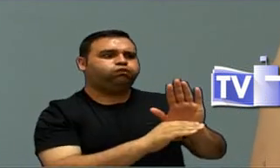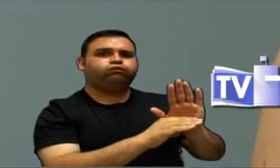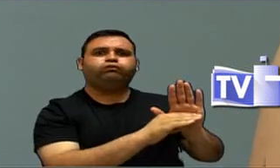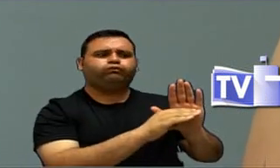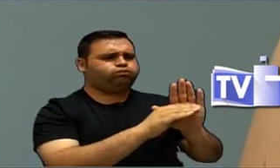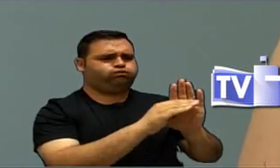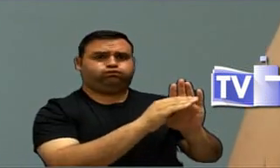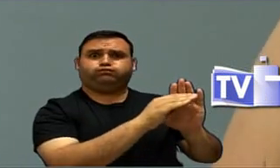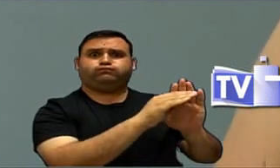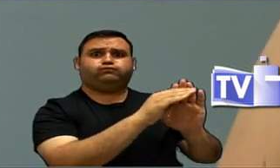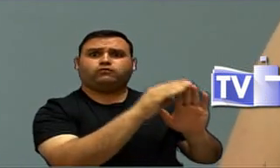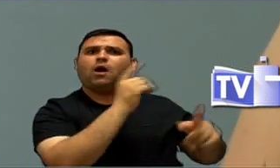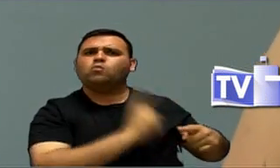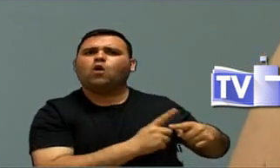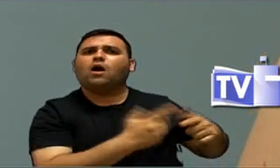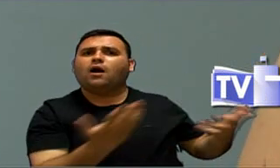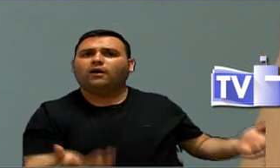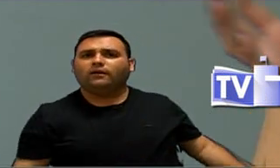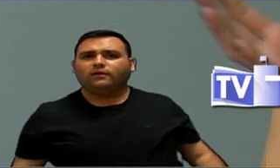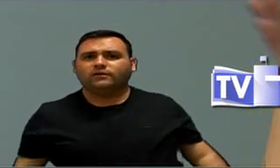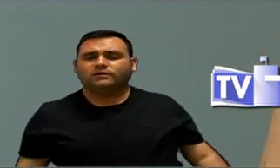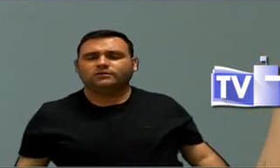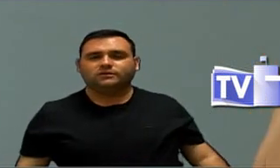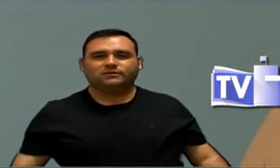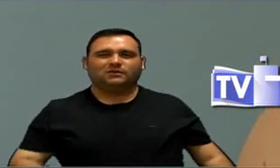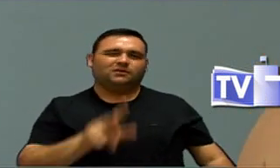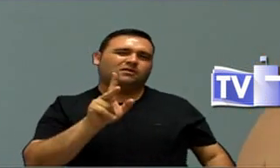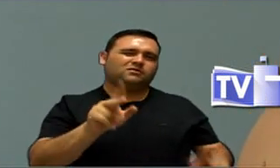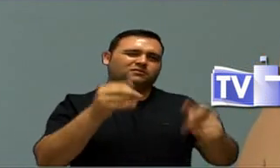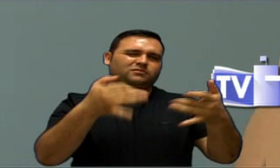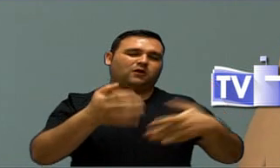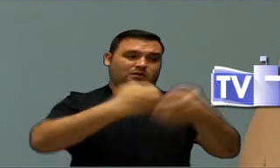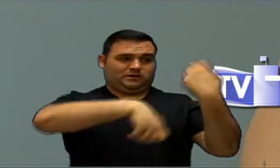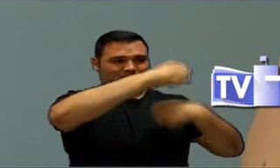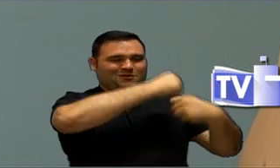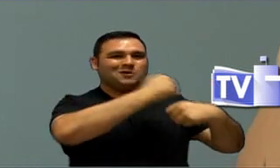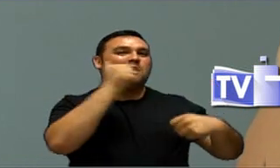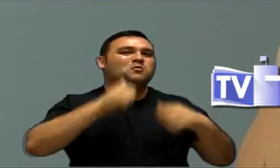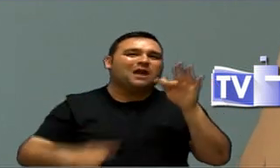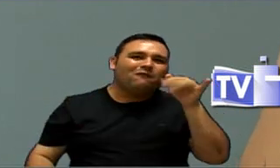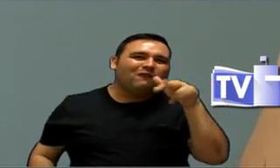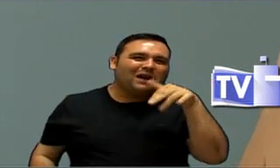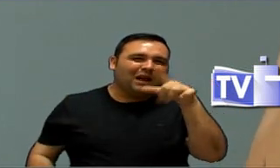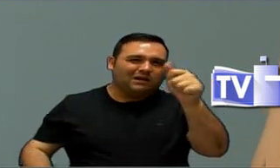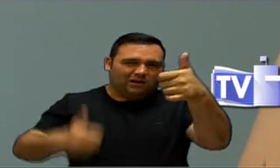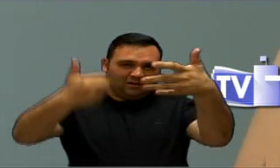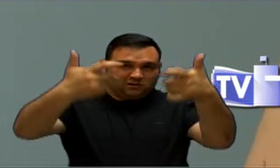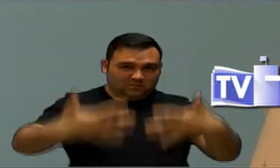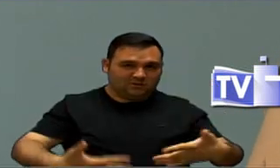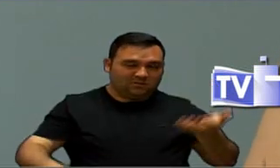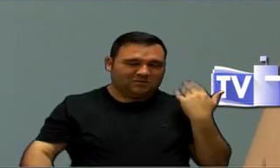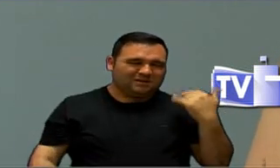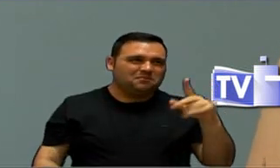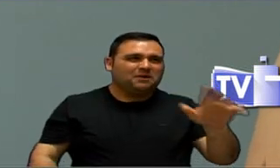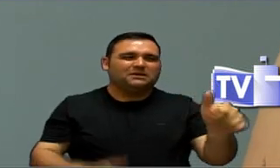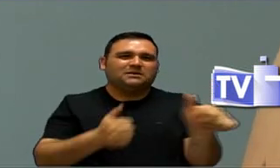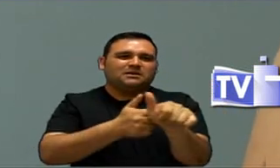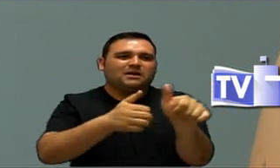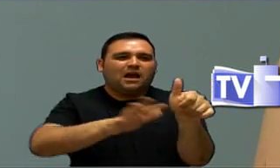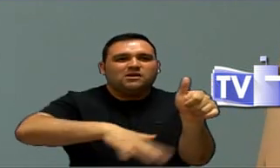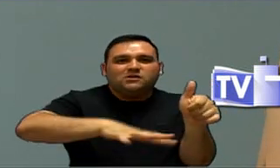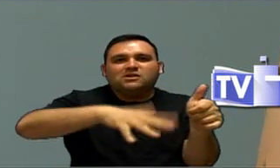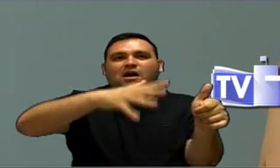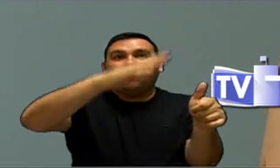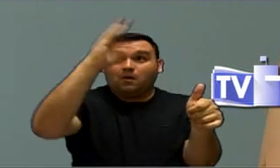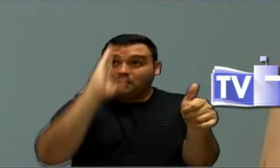Porque, por exemplo, do ano passado, a Fernanda bem colocou os dados mais recentes, mas a nível regional, a